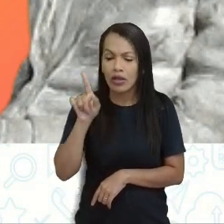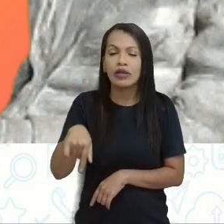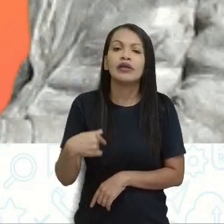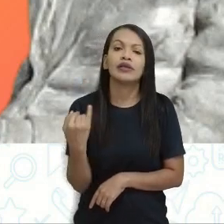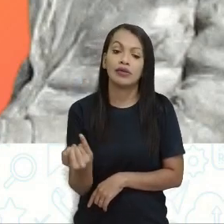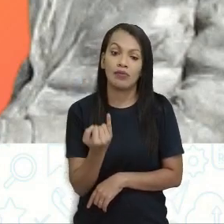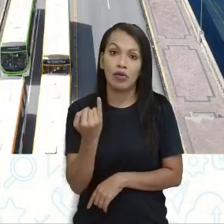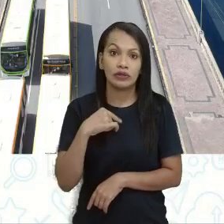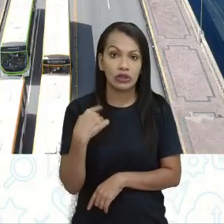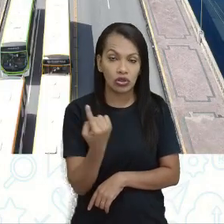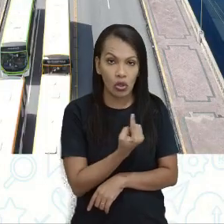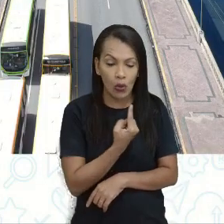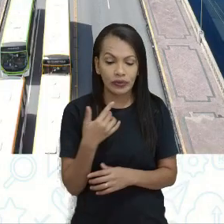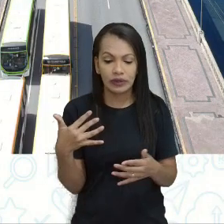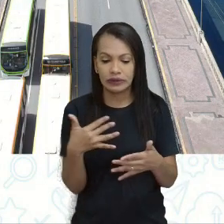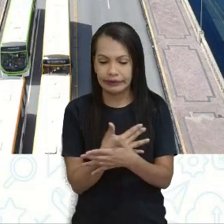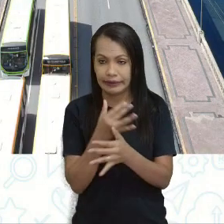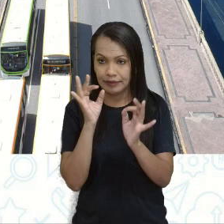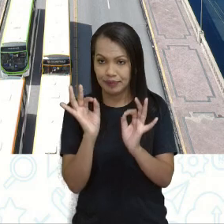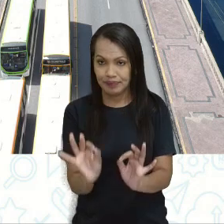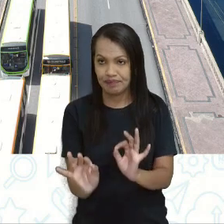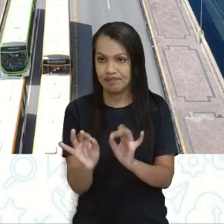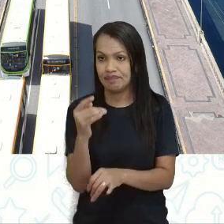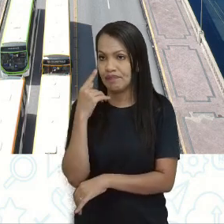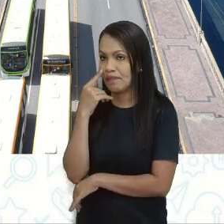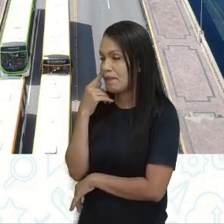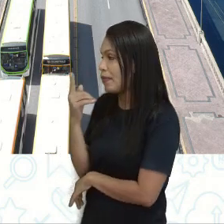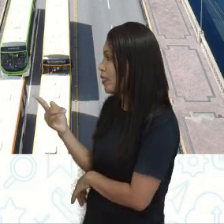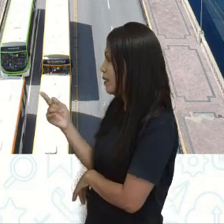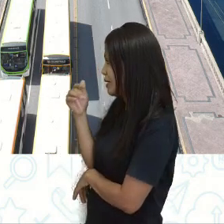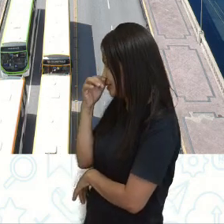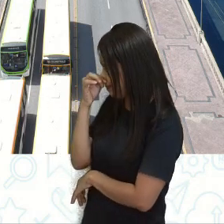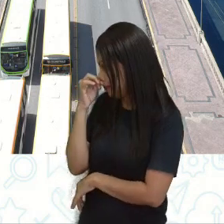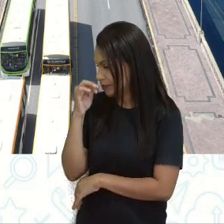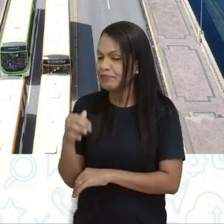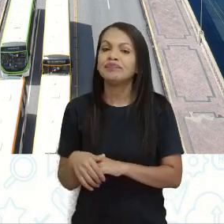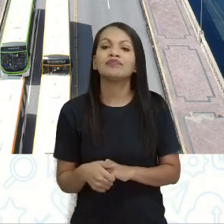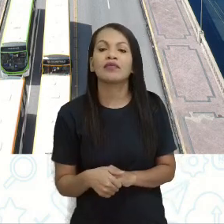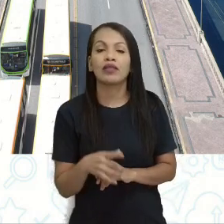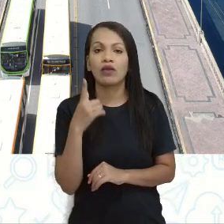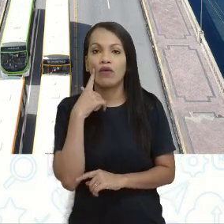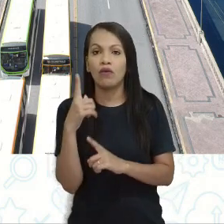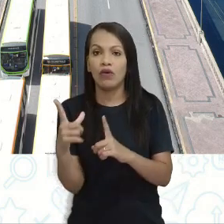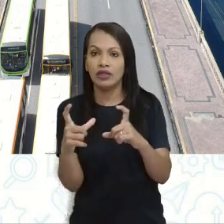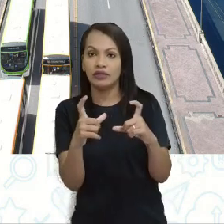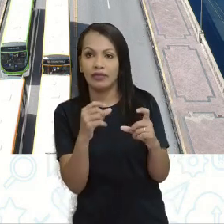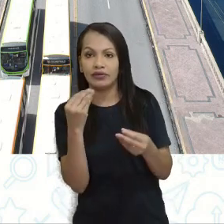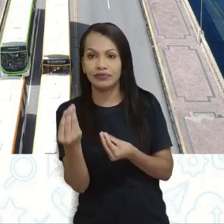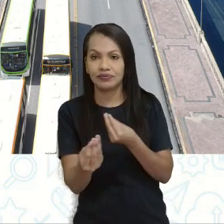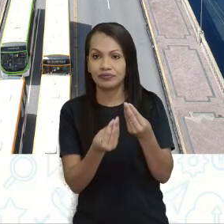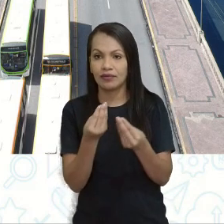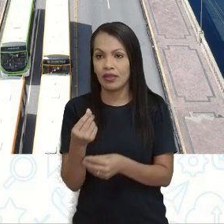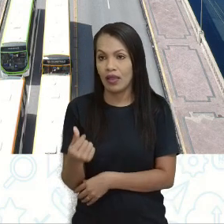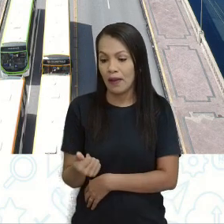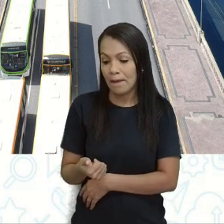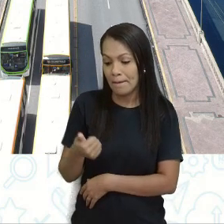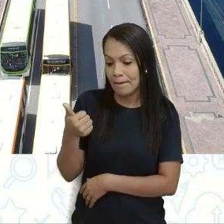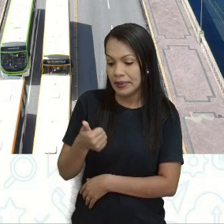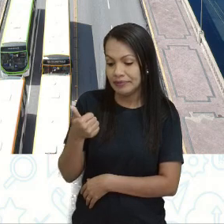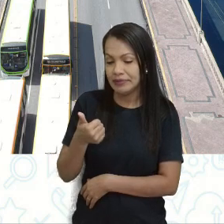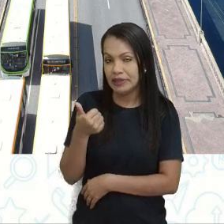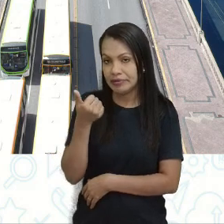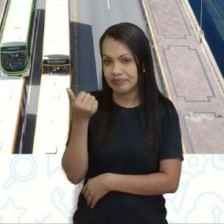cidade, certo? E aí, olha aí a imagem, né, que eu estava falando. À vista aí, a primeira imagem que vocês